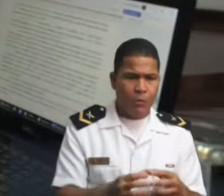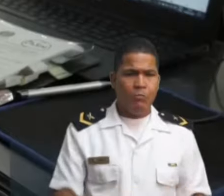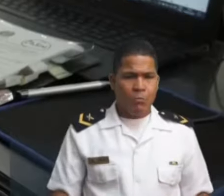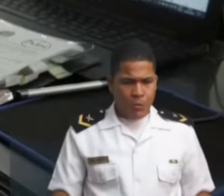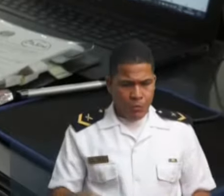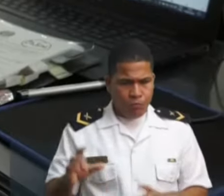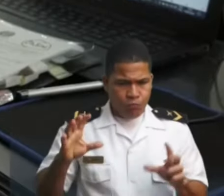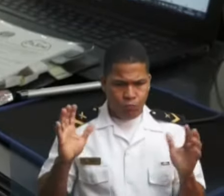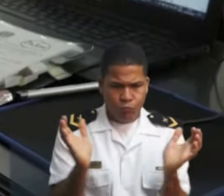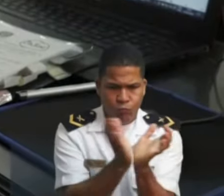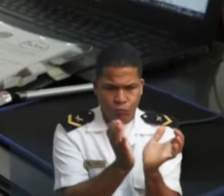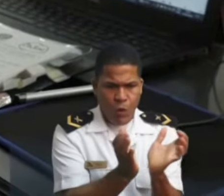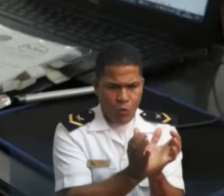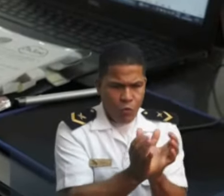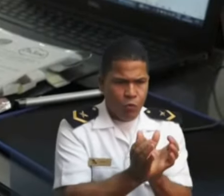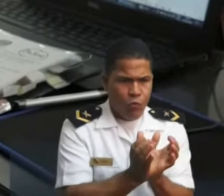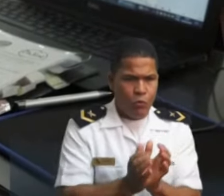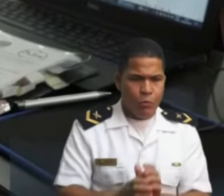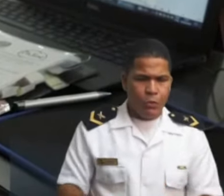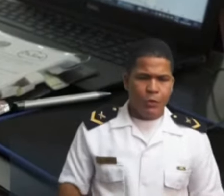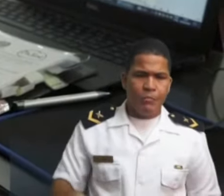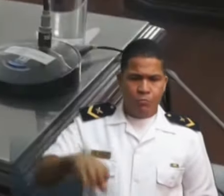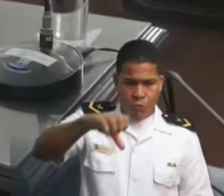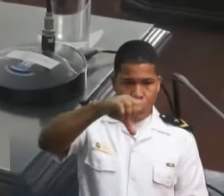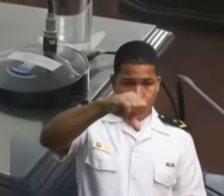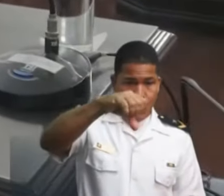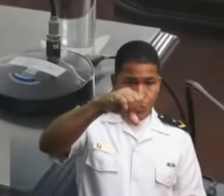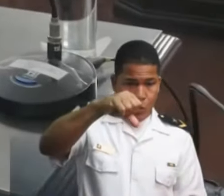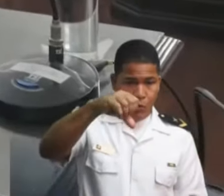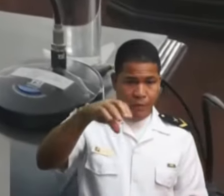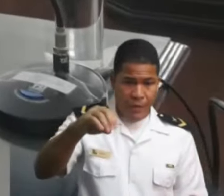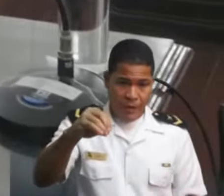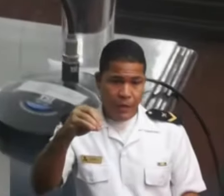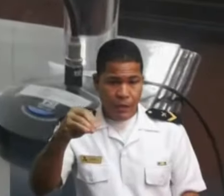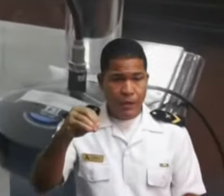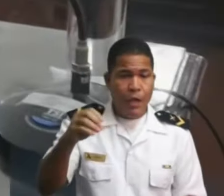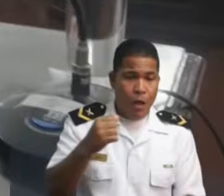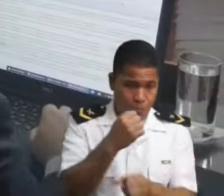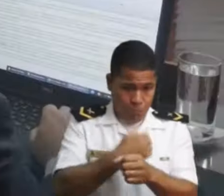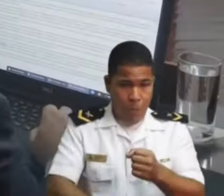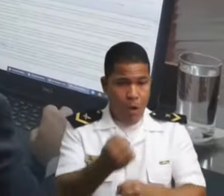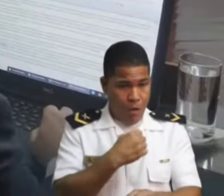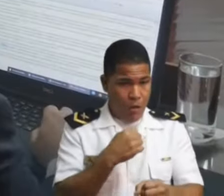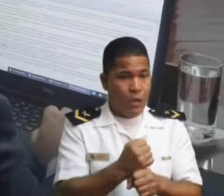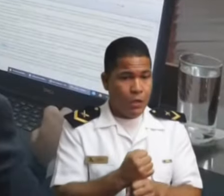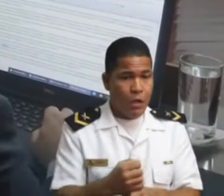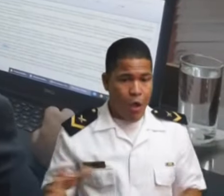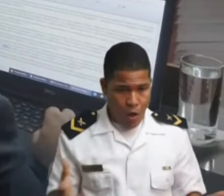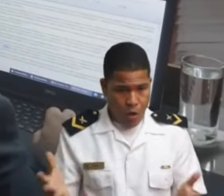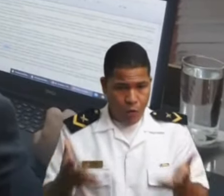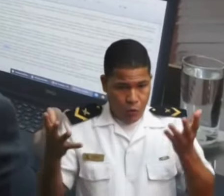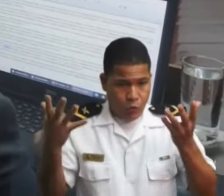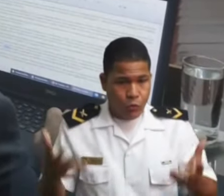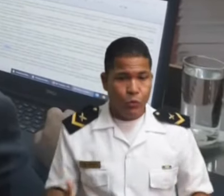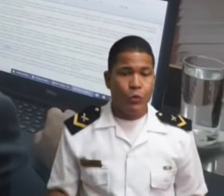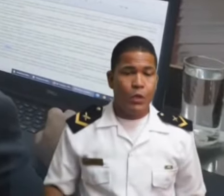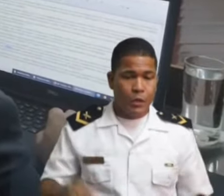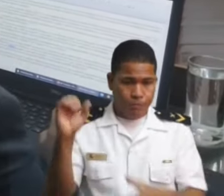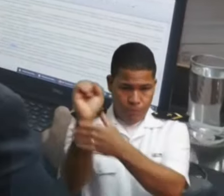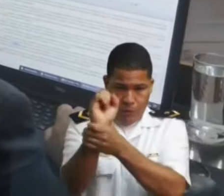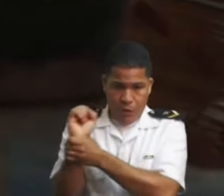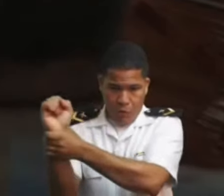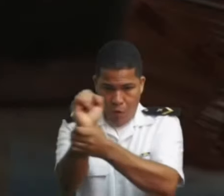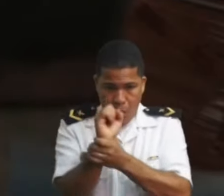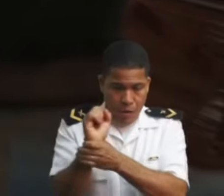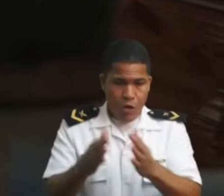promove decisões muito bem fundamentadas e contribui de forma efetiva para a segurança da navegação e na salvaguarda da vida humana